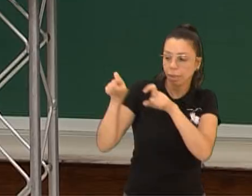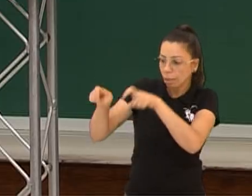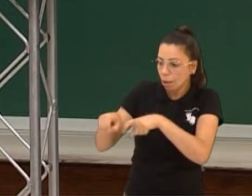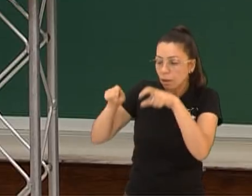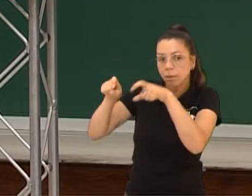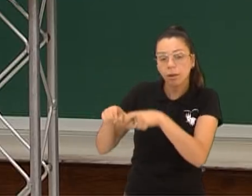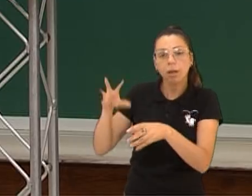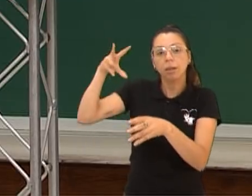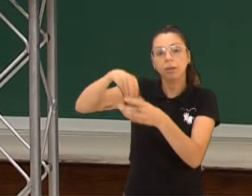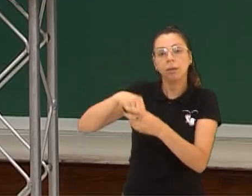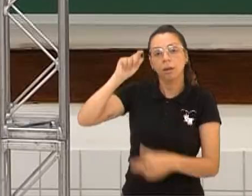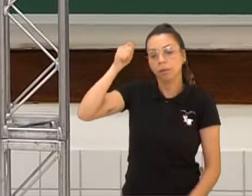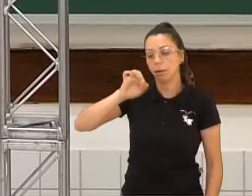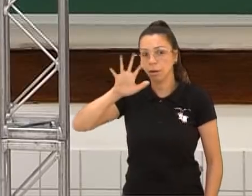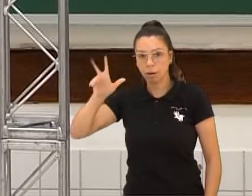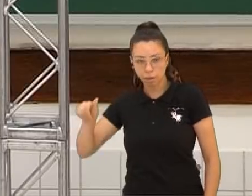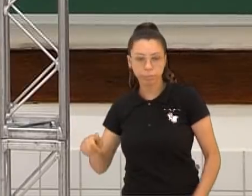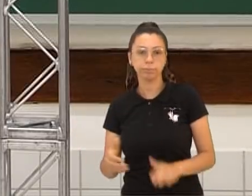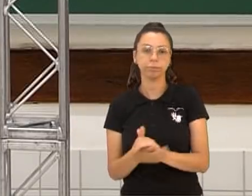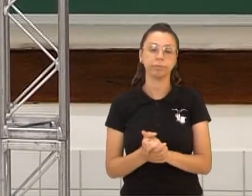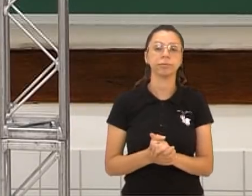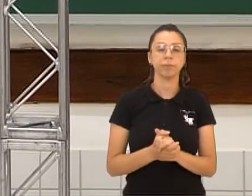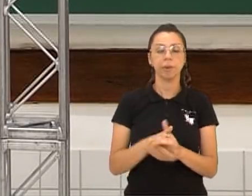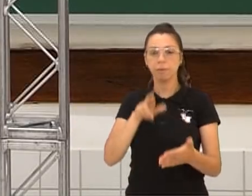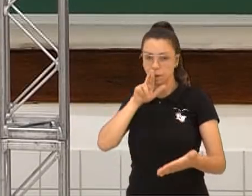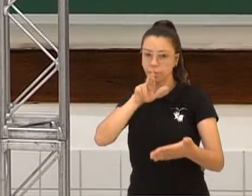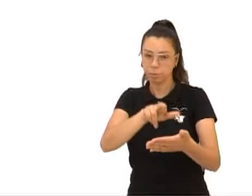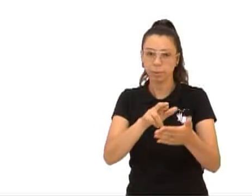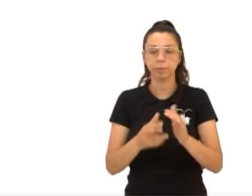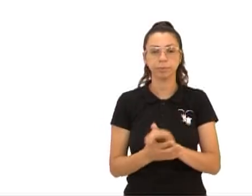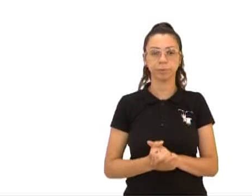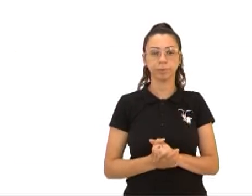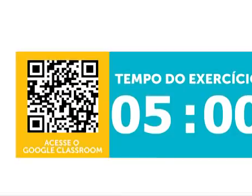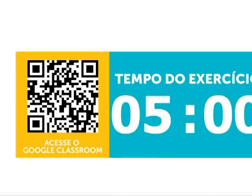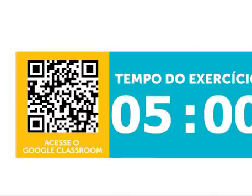África. Beleza? Acabamos de falar sobre isso. Manda ver lá, meu povo.